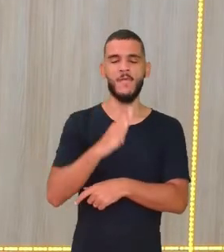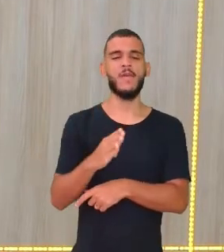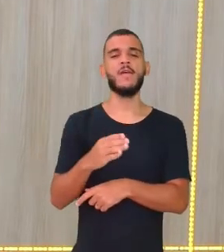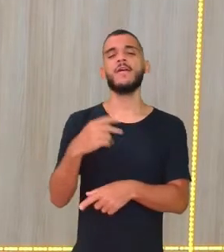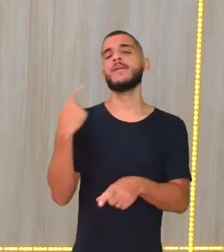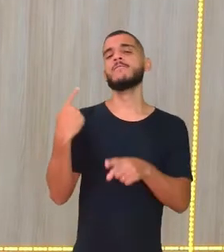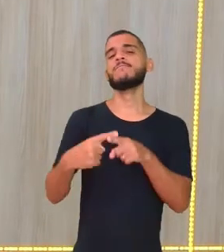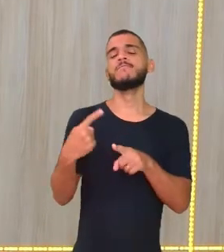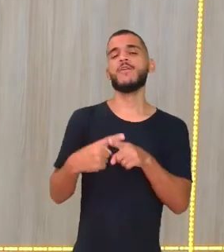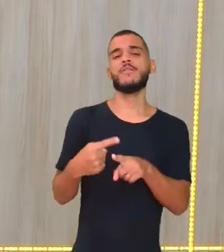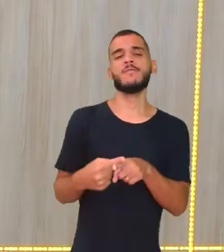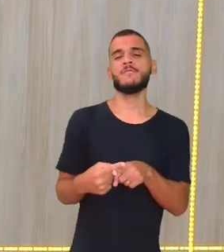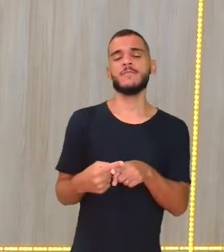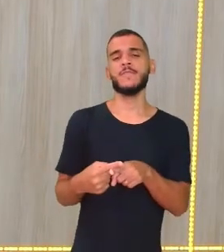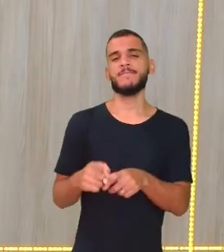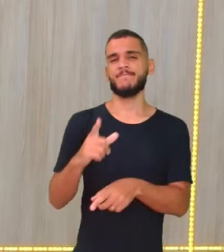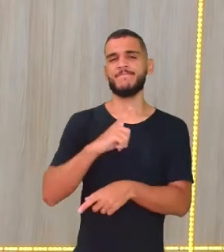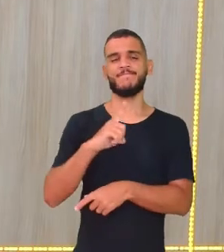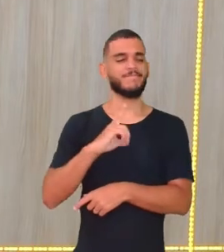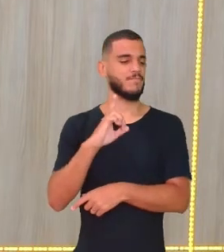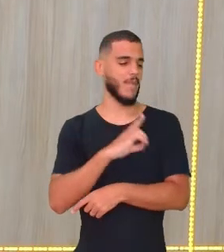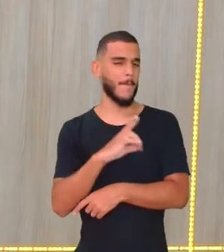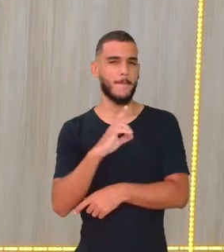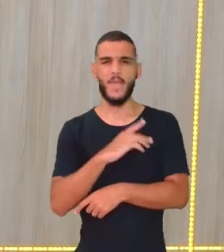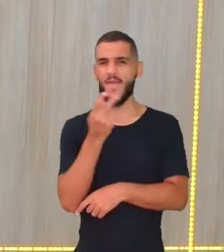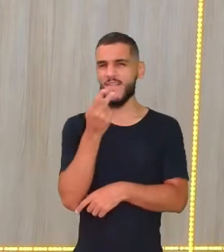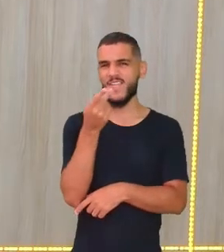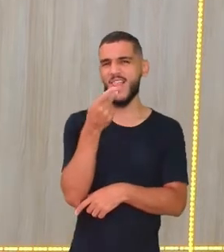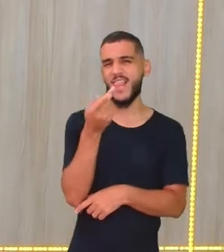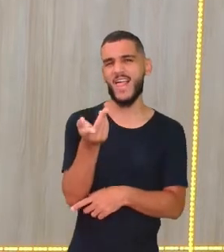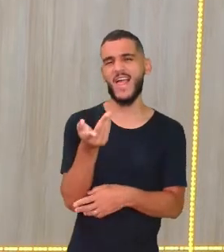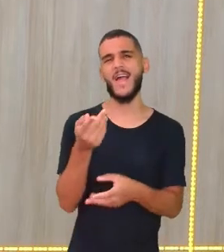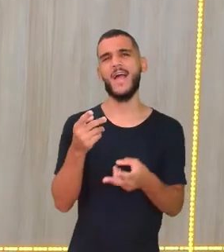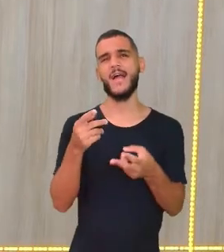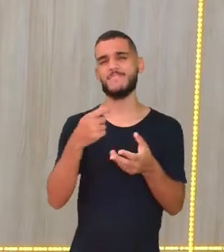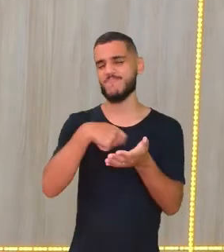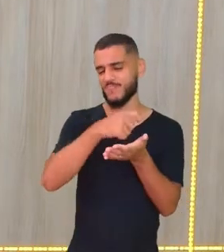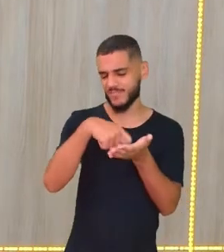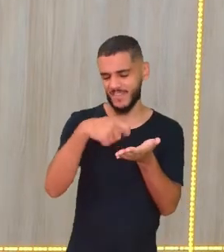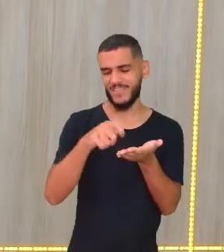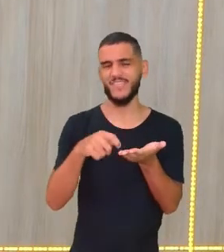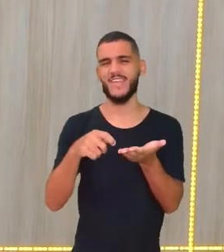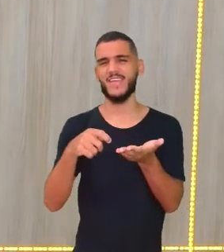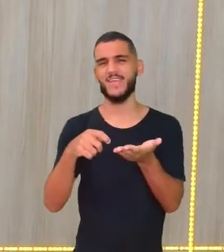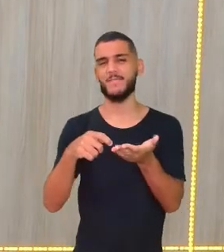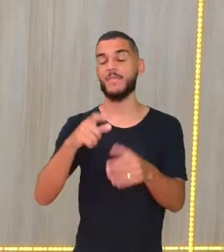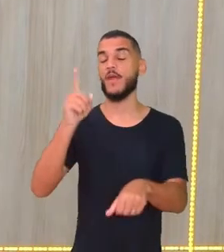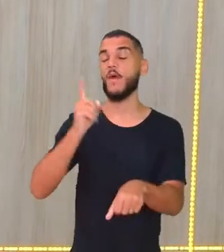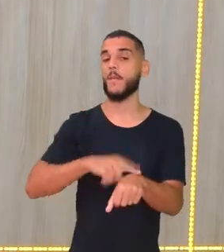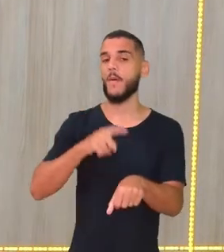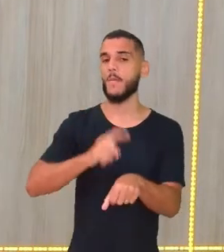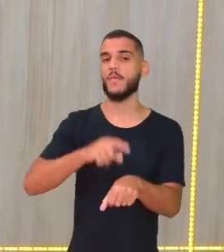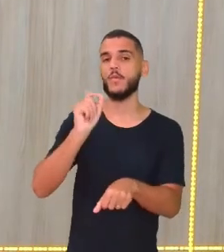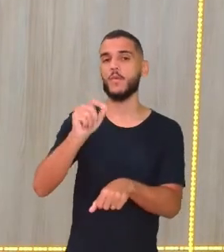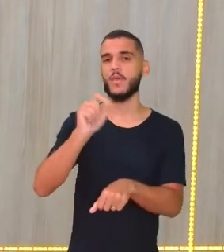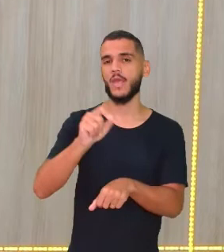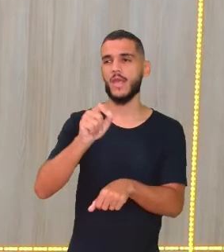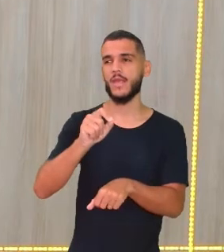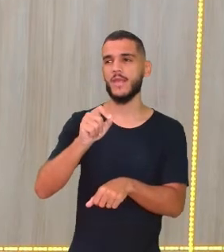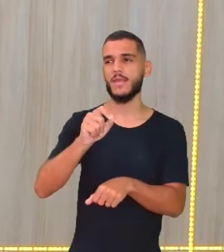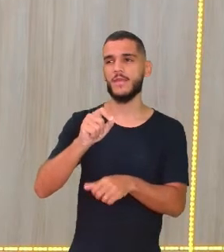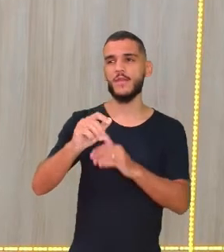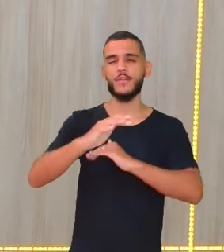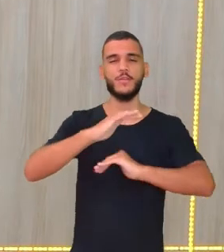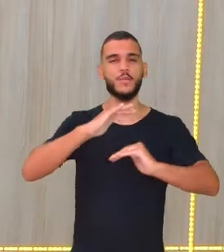será que há esse medo de falar, esse medo de escrever? E chegou a hora de desmistificar tudo isso,